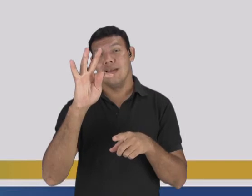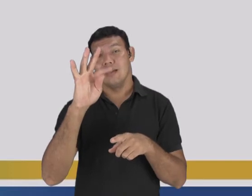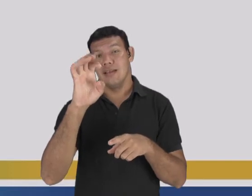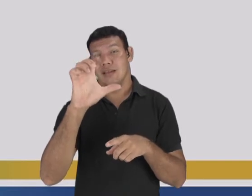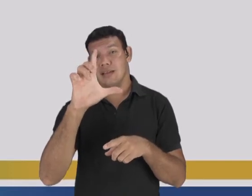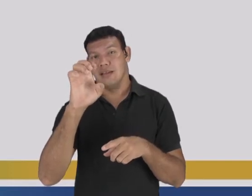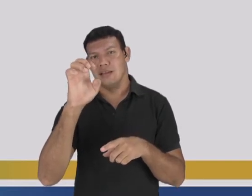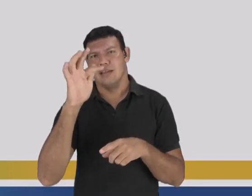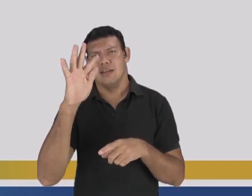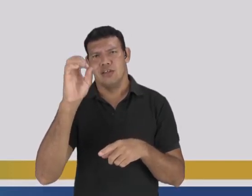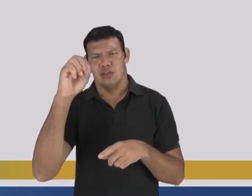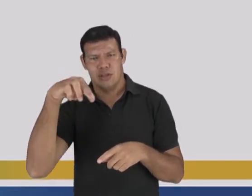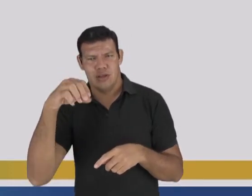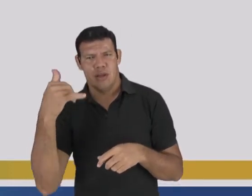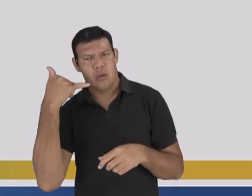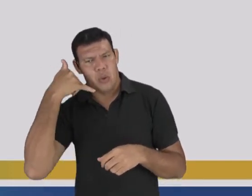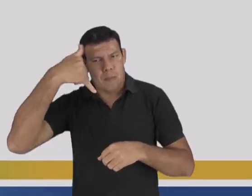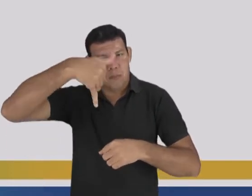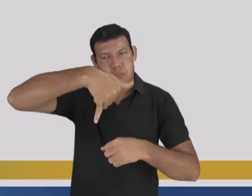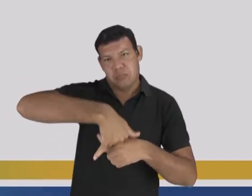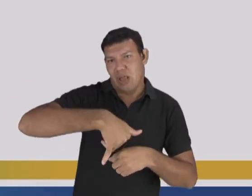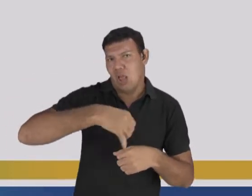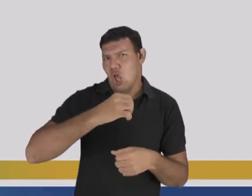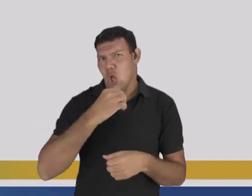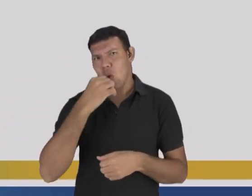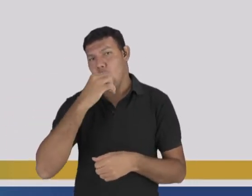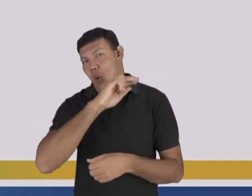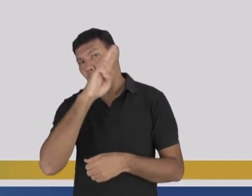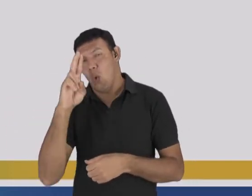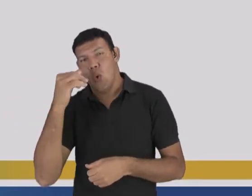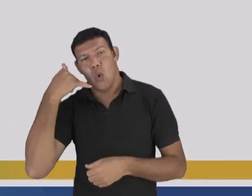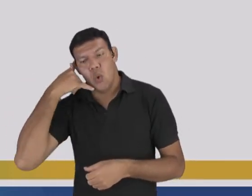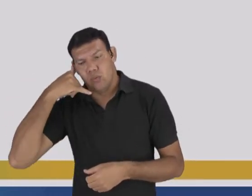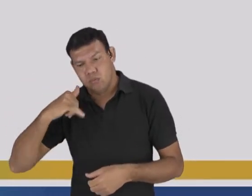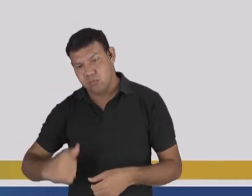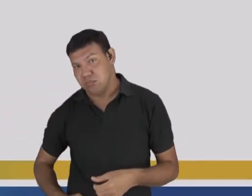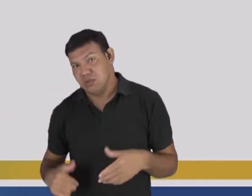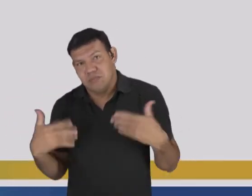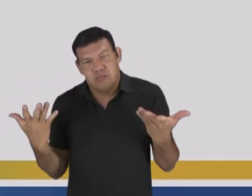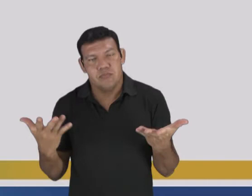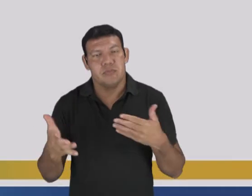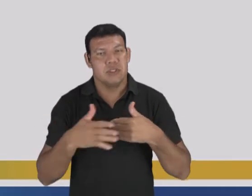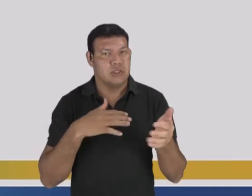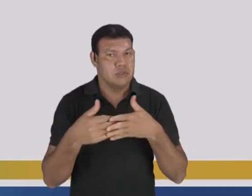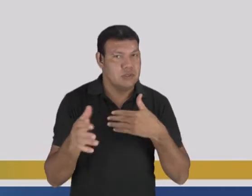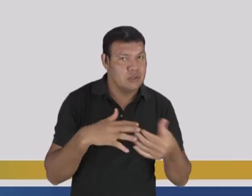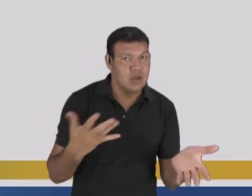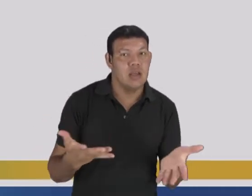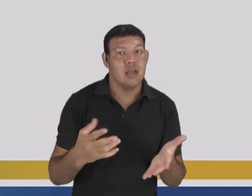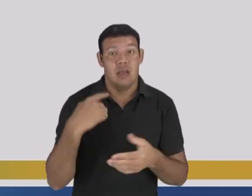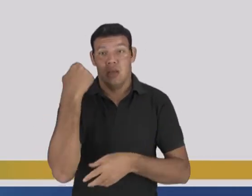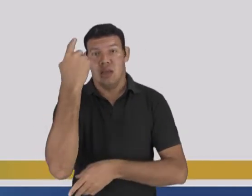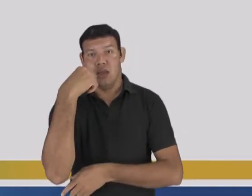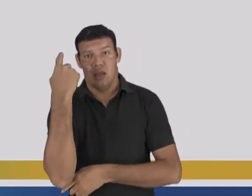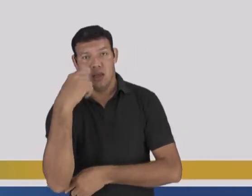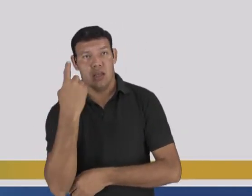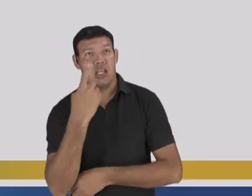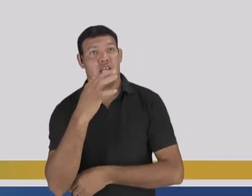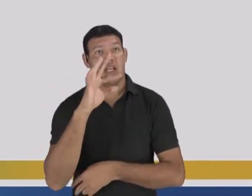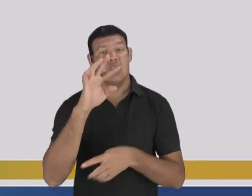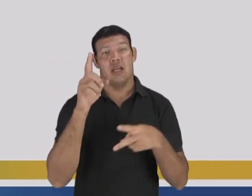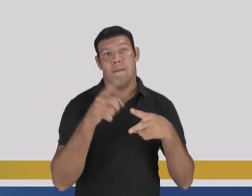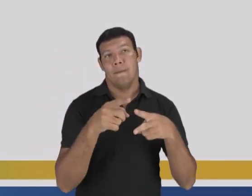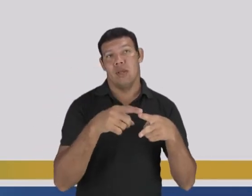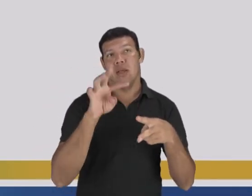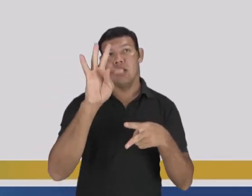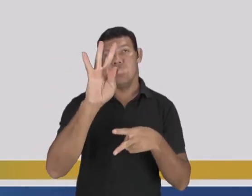esse telefone, tanto faz, se é fixo, se é celular, a pessoa dá aquele número. Mas no espanhol, quando eu falo teléfono, é exclusivamente para telefone